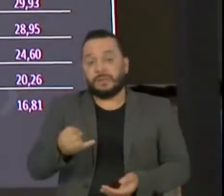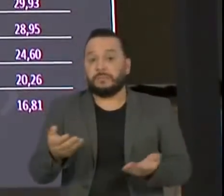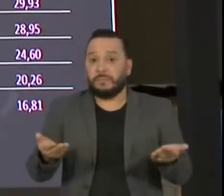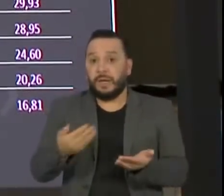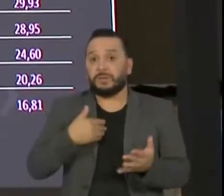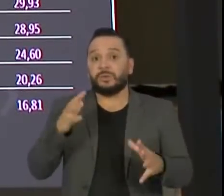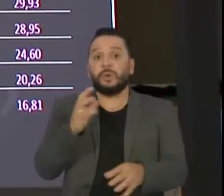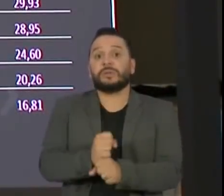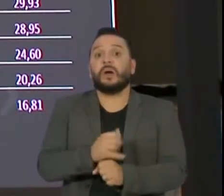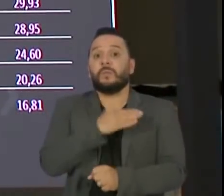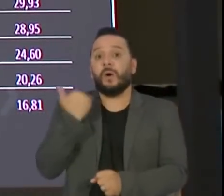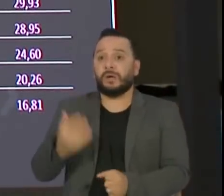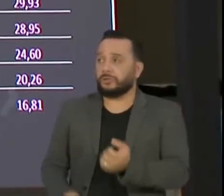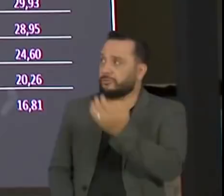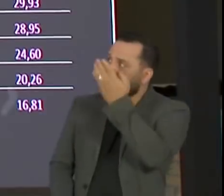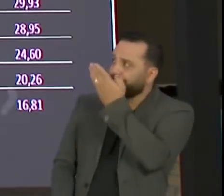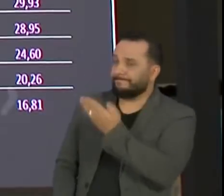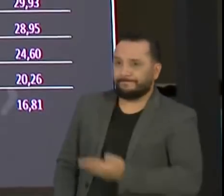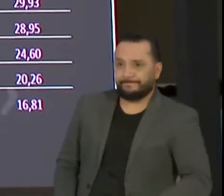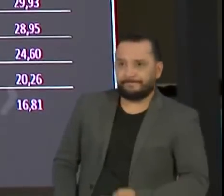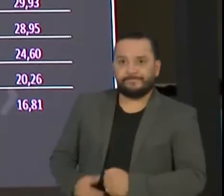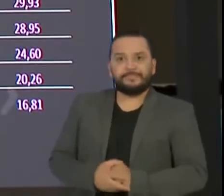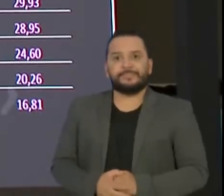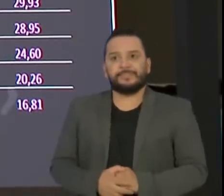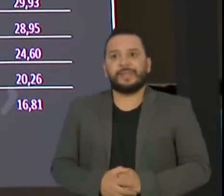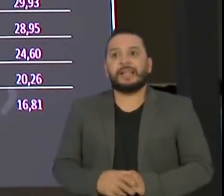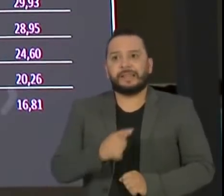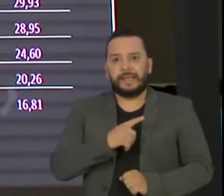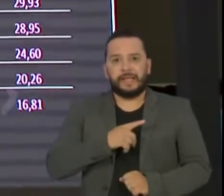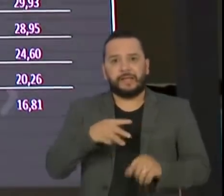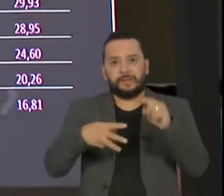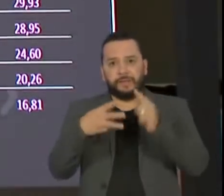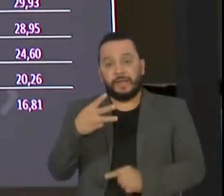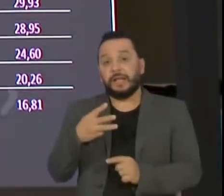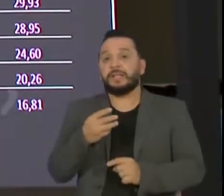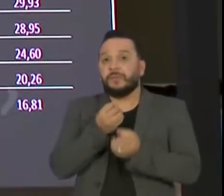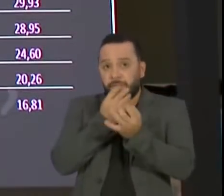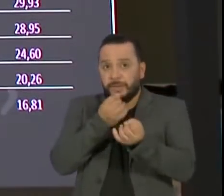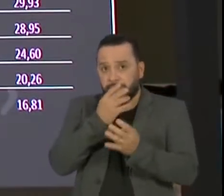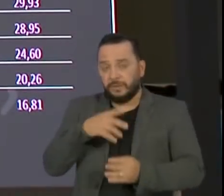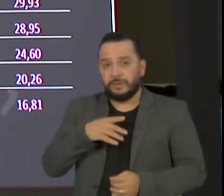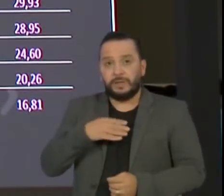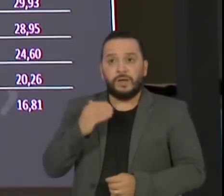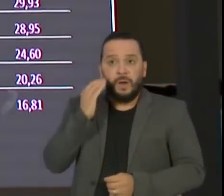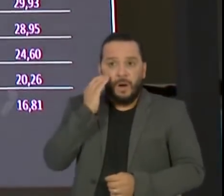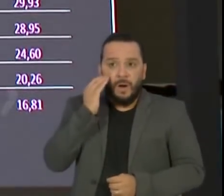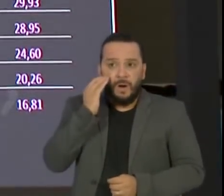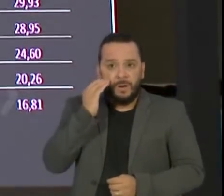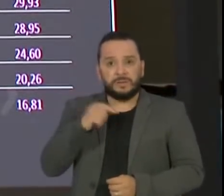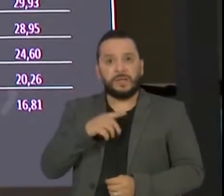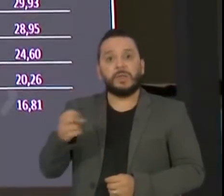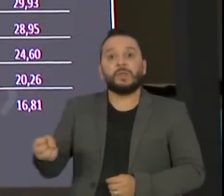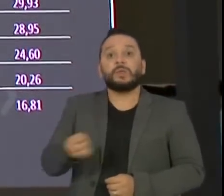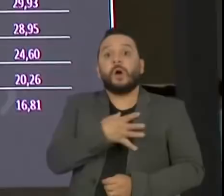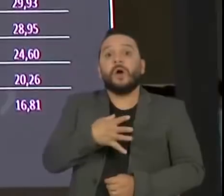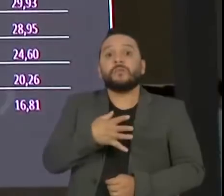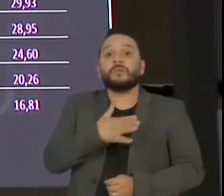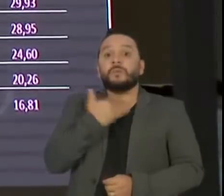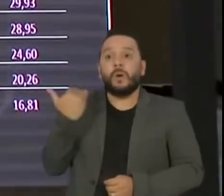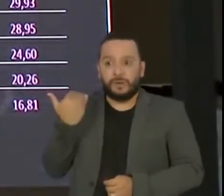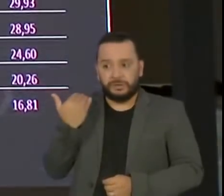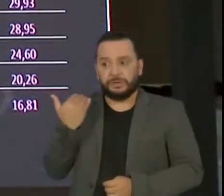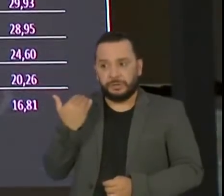vocês. No gráfico, nós temos 3 informações. Em rosa, os novos óbitos